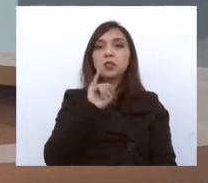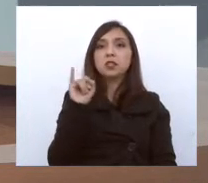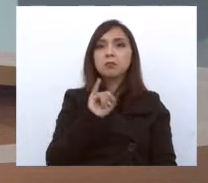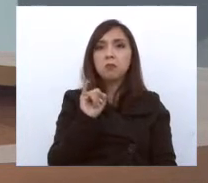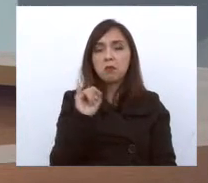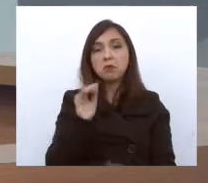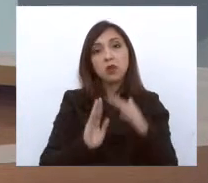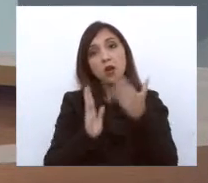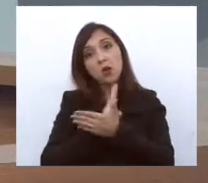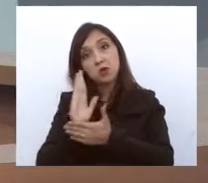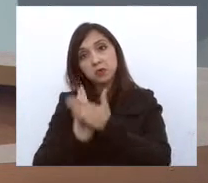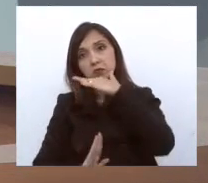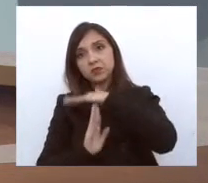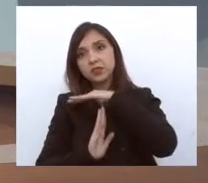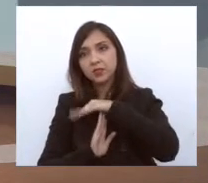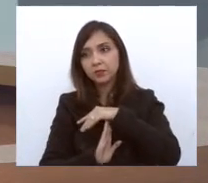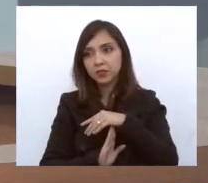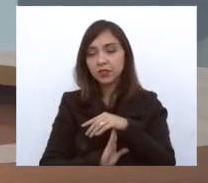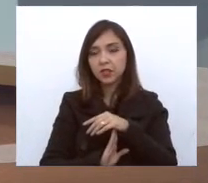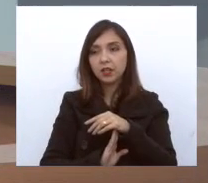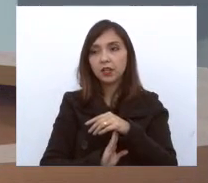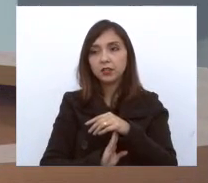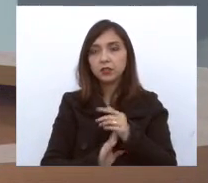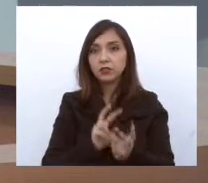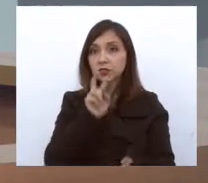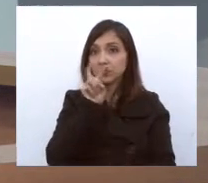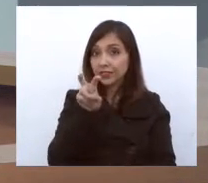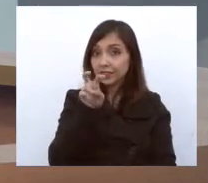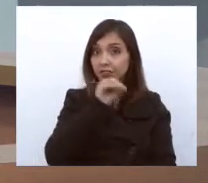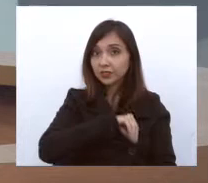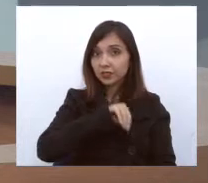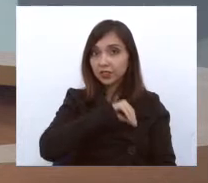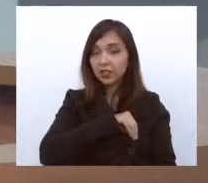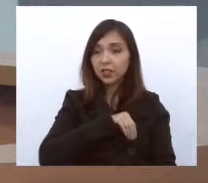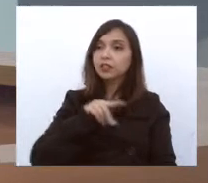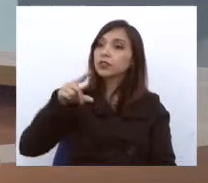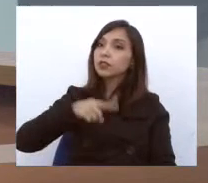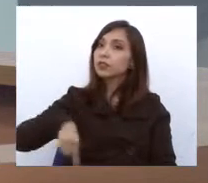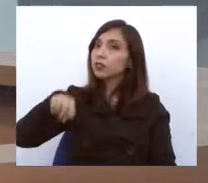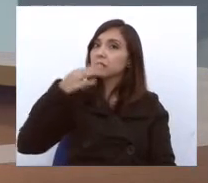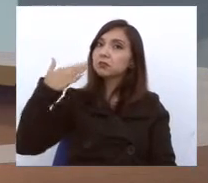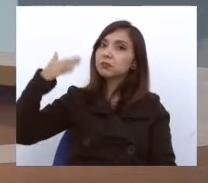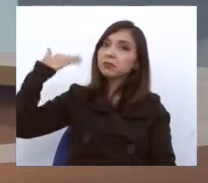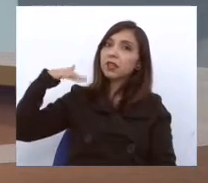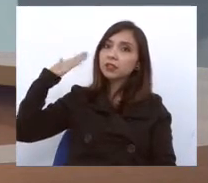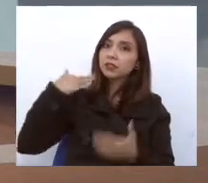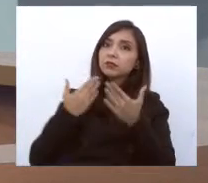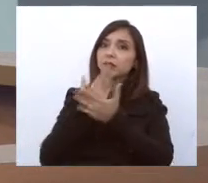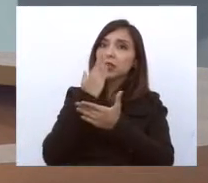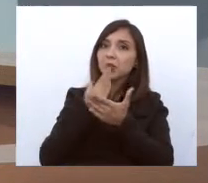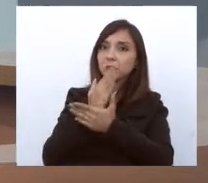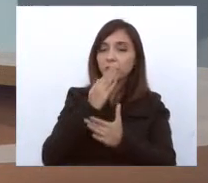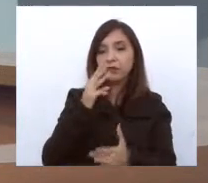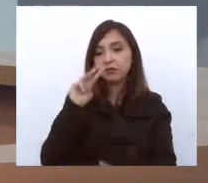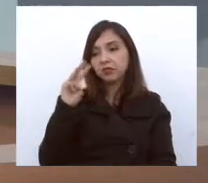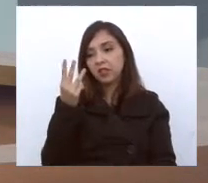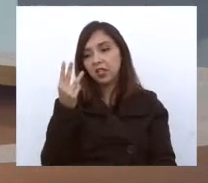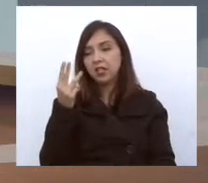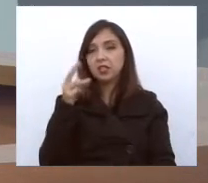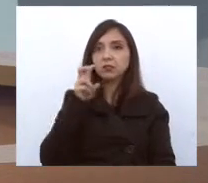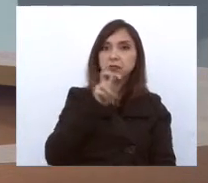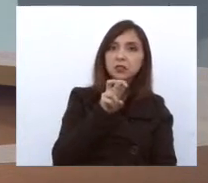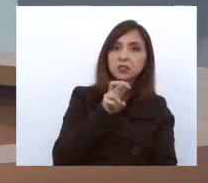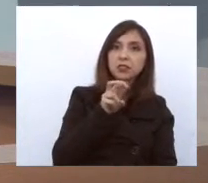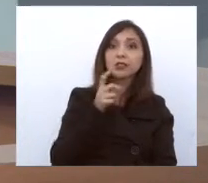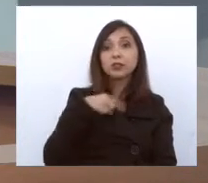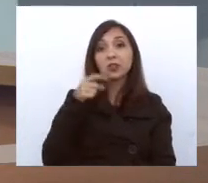são limitados em até 5 salários e que nós, em épocas passadas, aprovamos de 3 para 5, nós